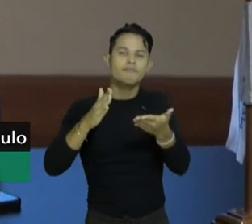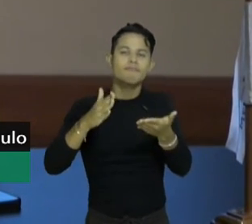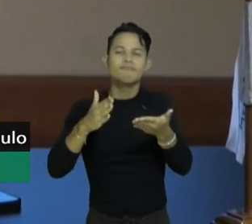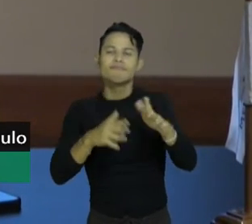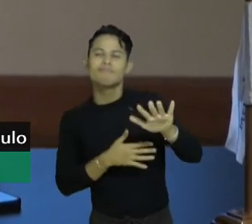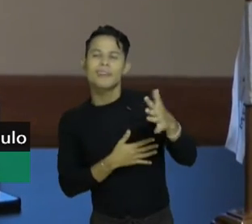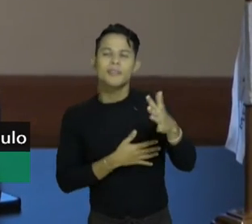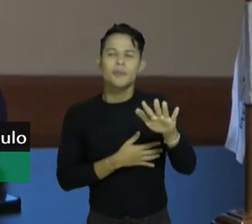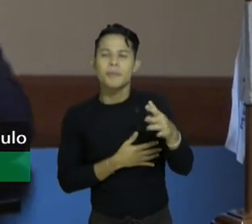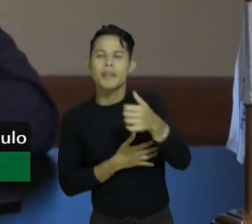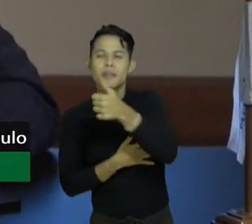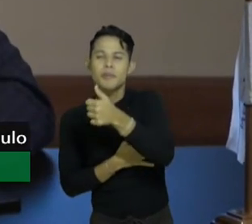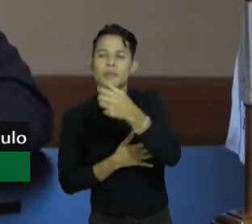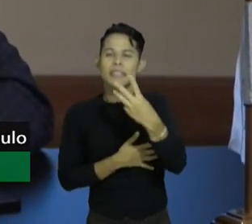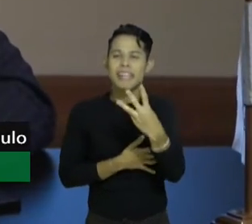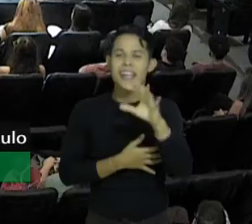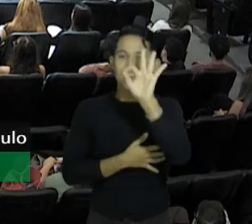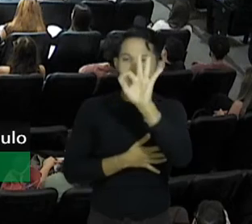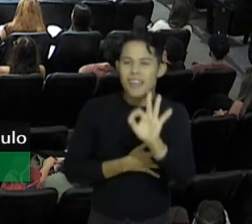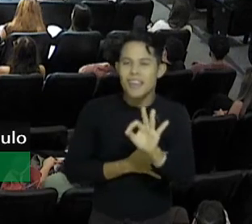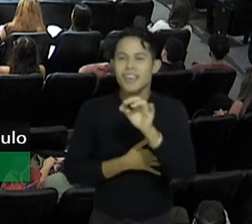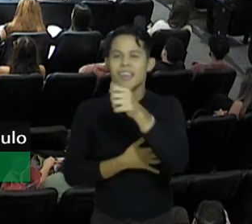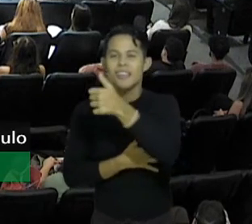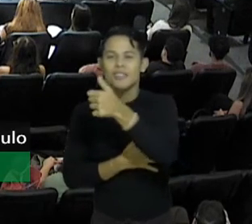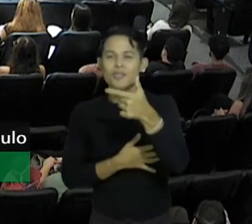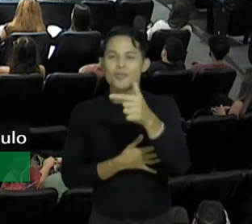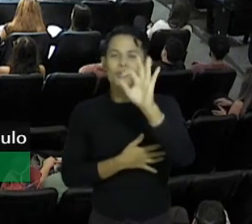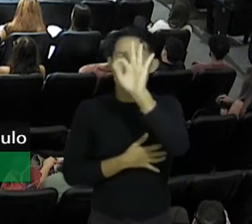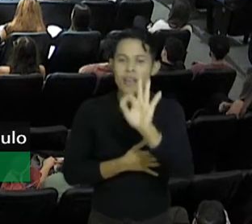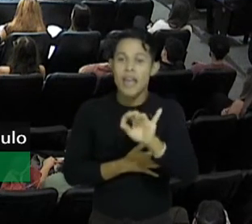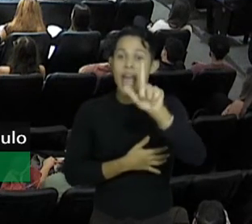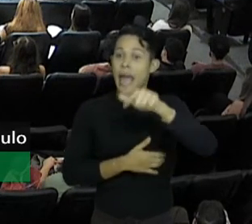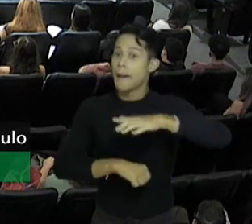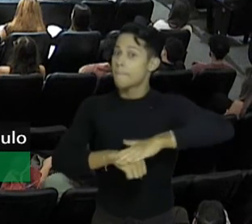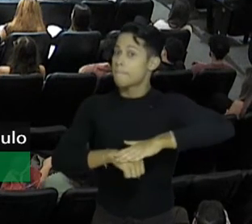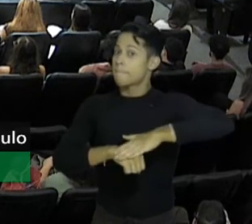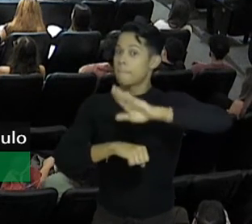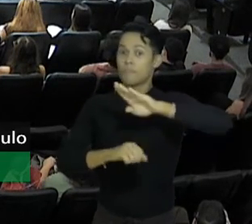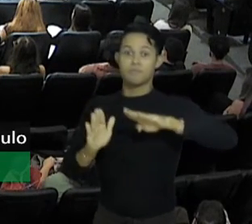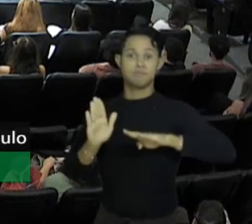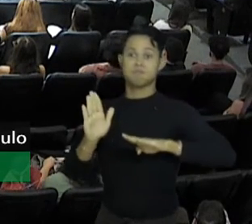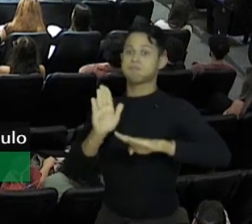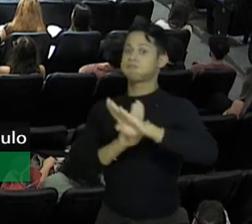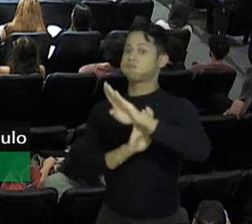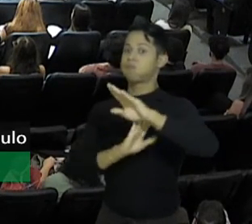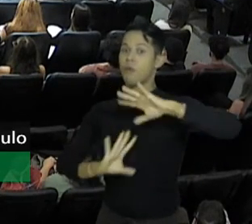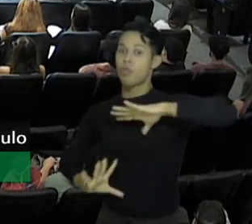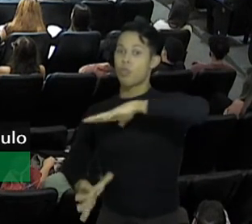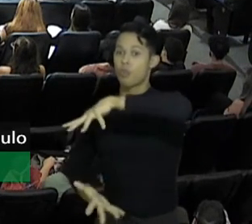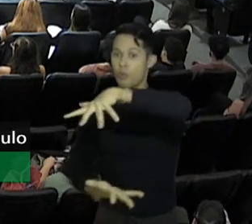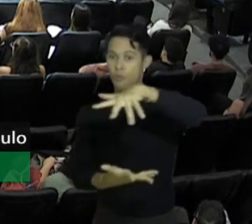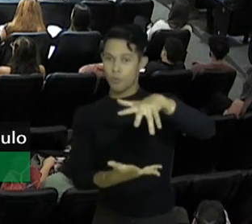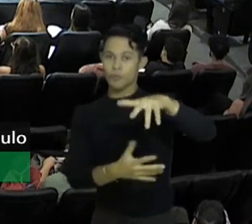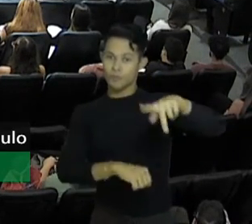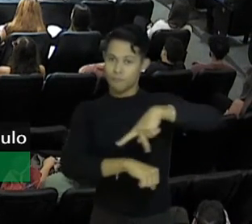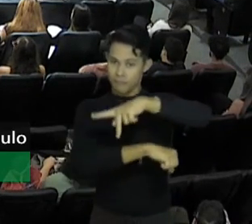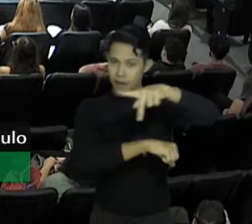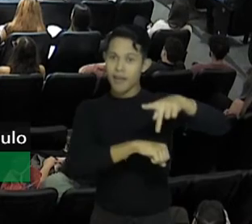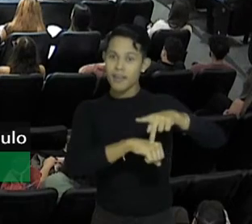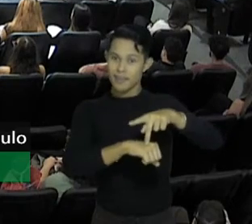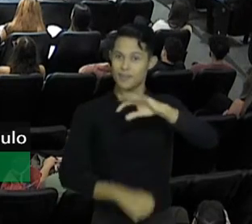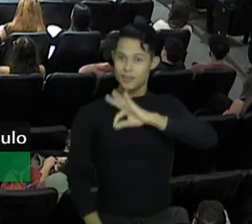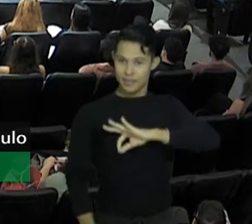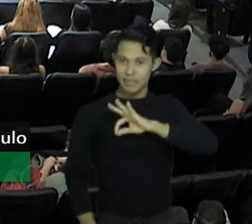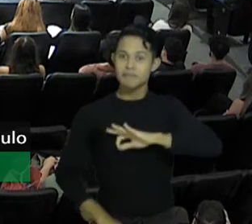bom 13 e 12% é uma das mais altas do mundo para países com renda per capita de país em